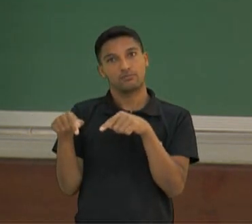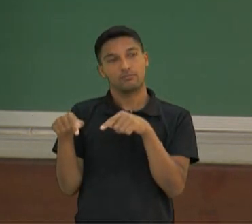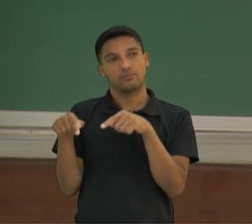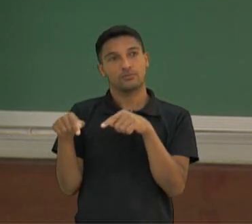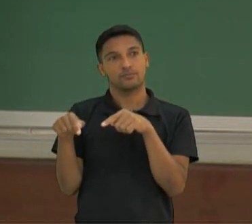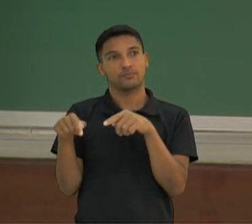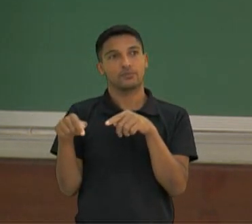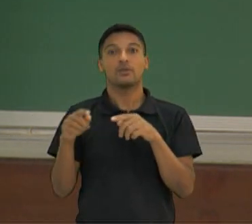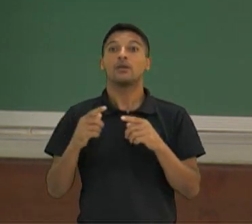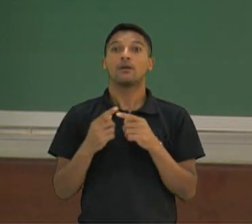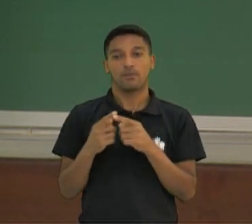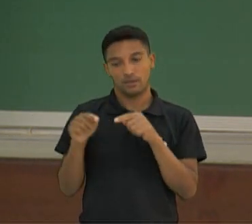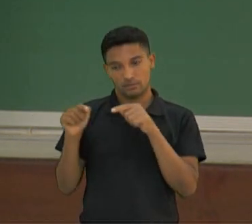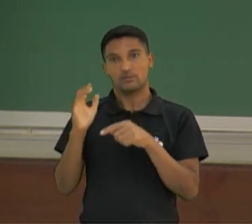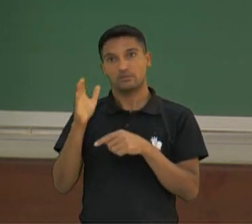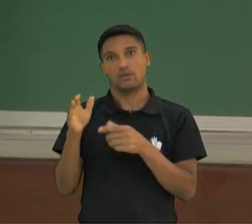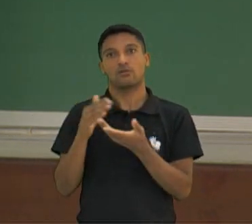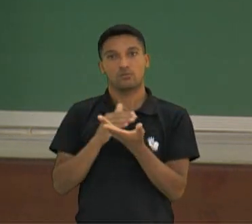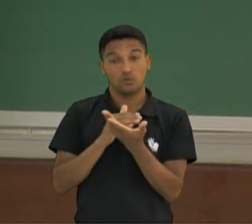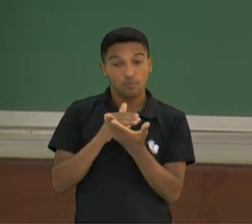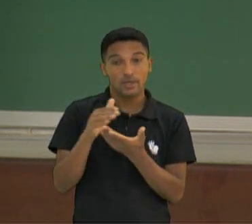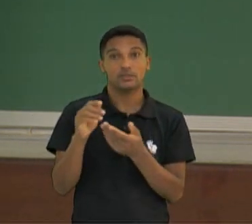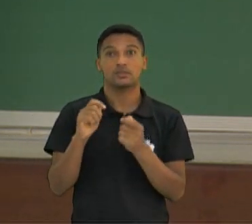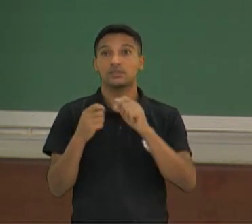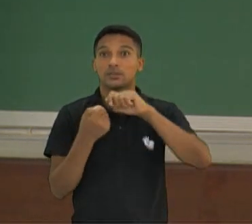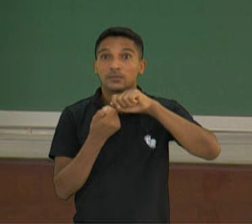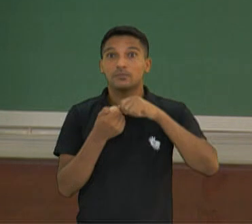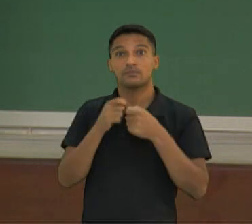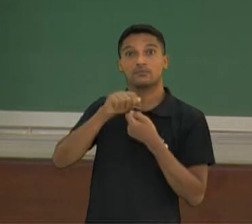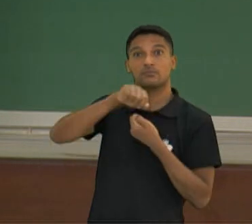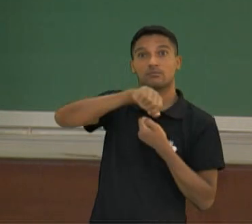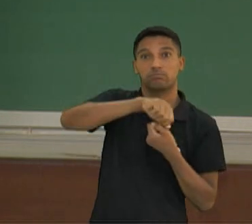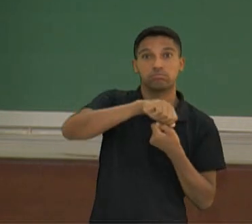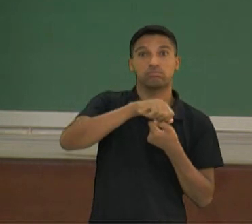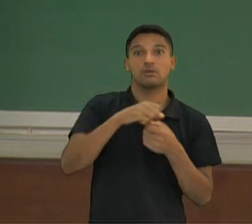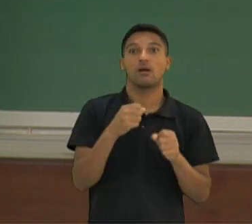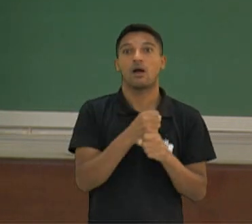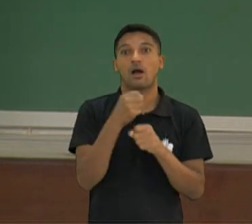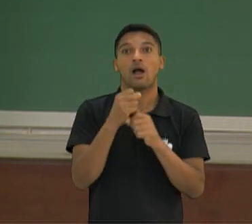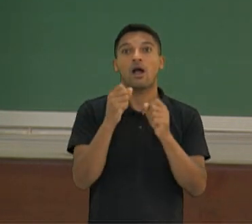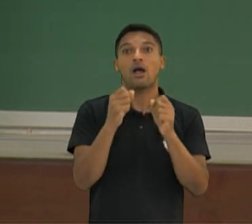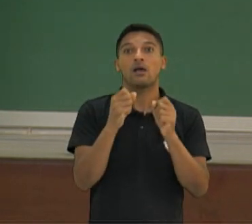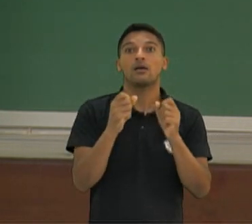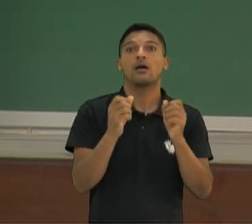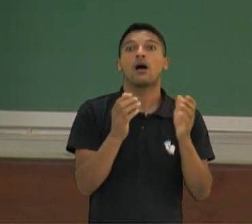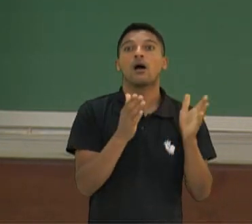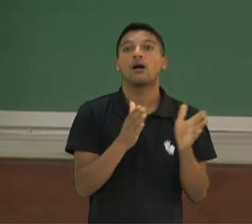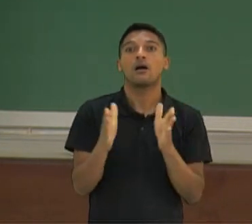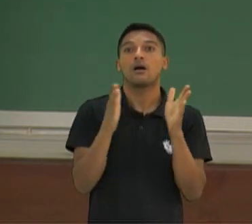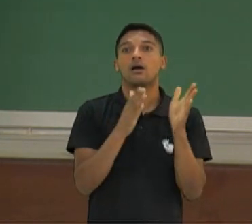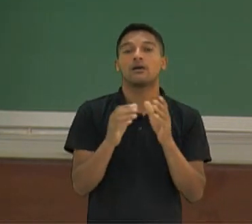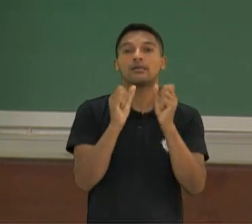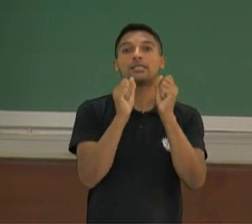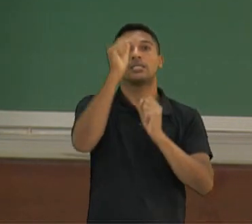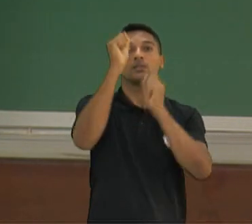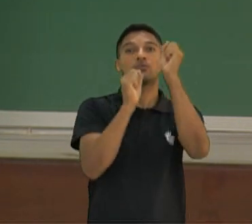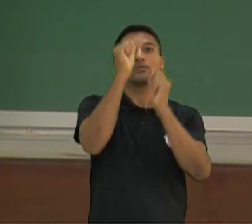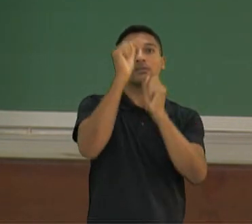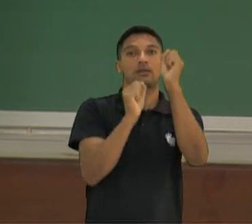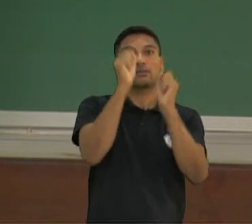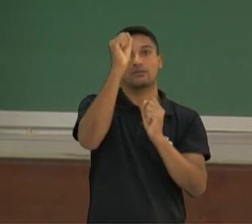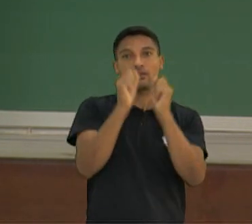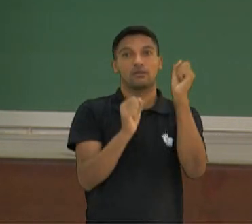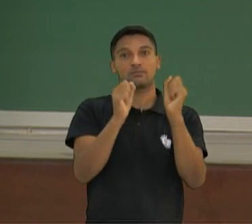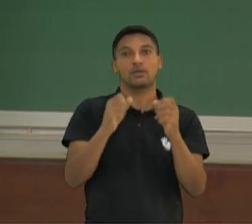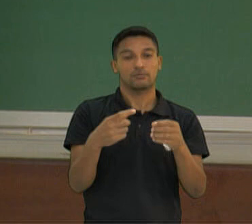um tempo até que um país consiga se industrializar organizadamente, principalmente, né? Em relação às áreas